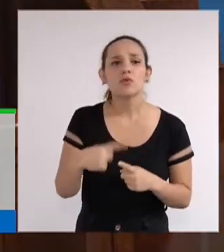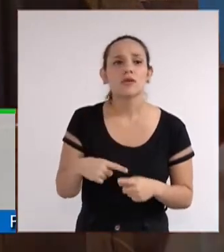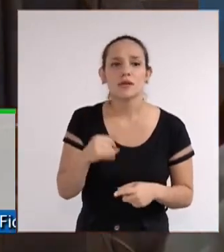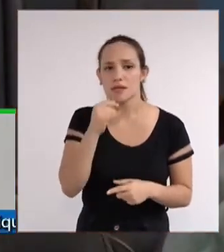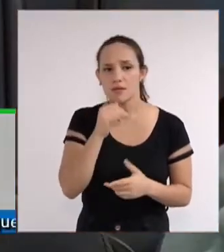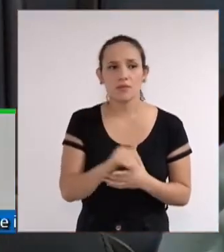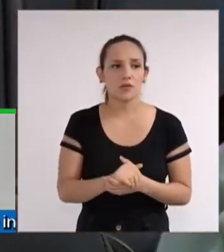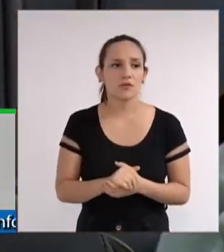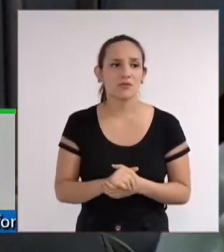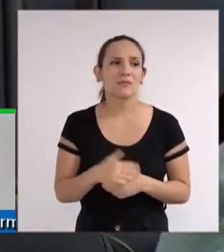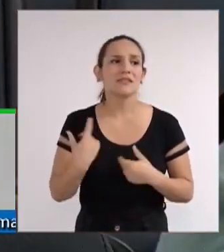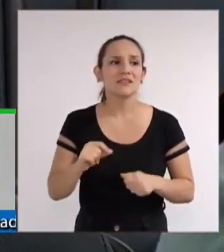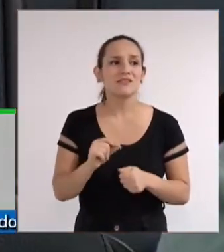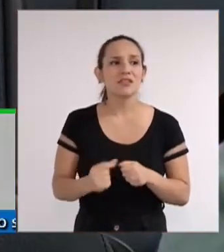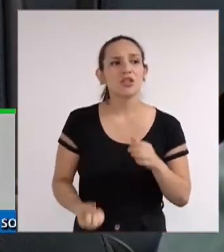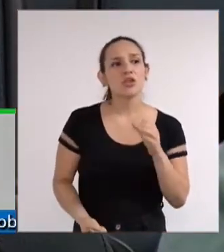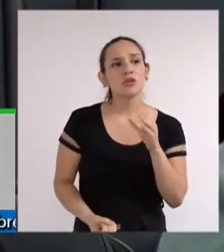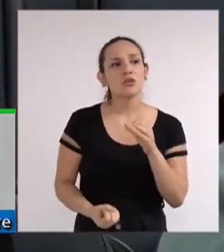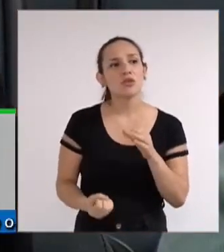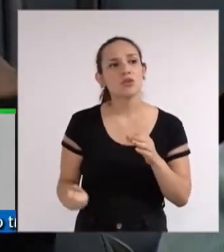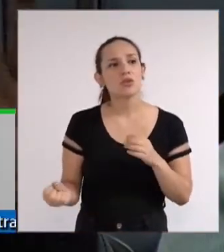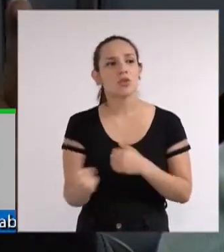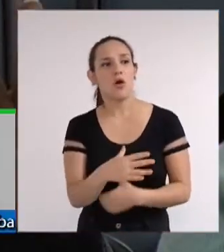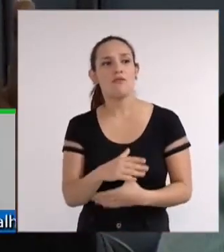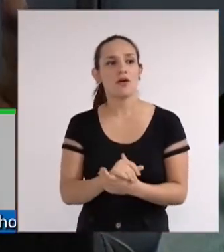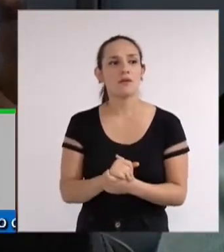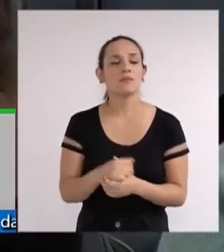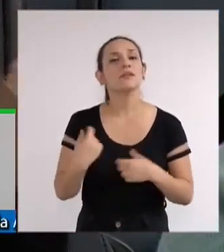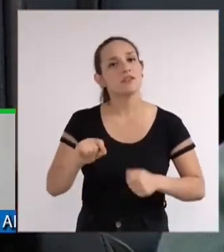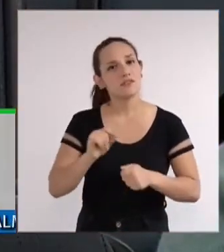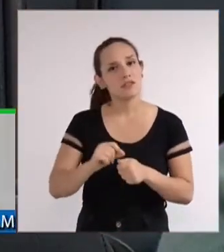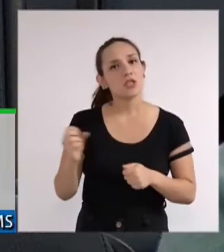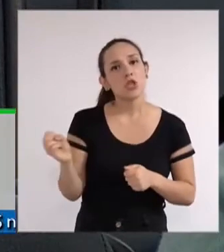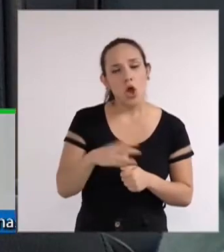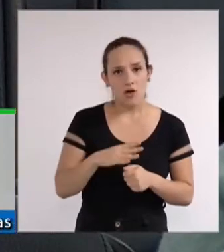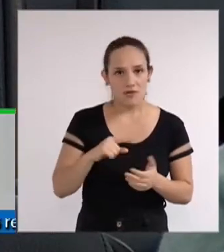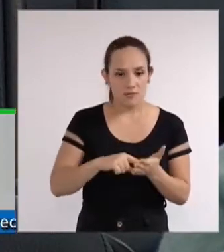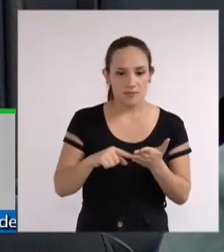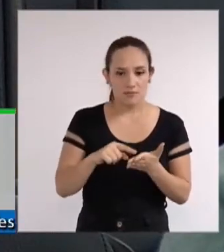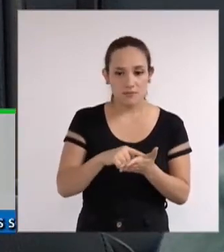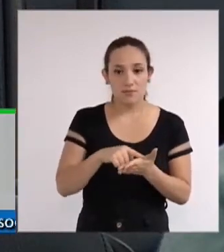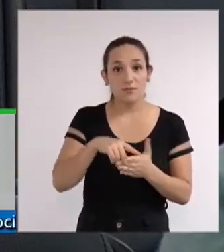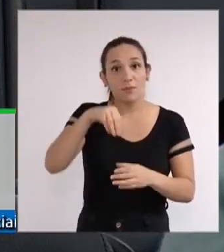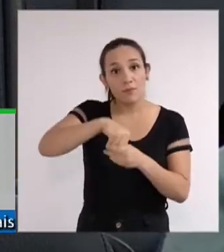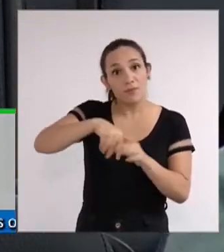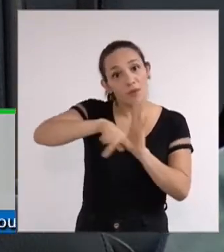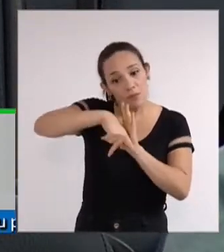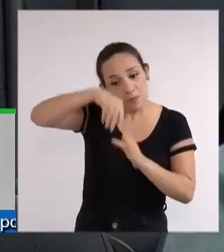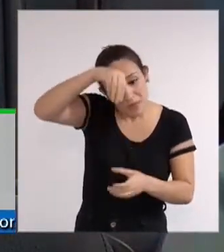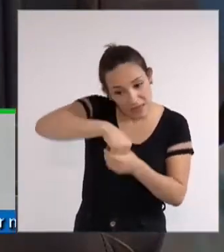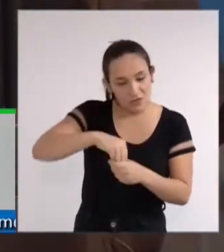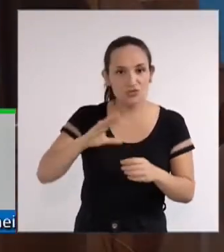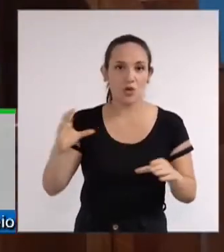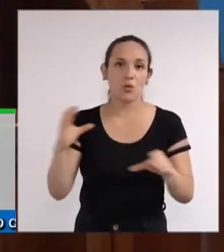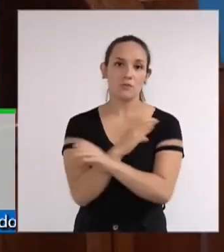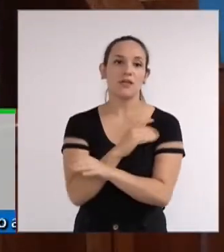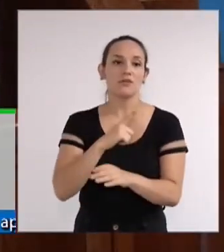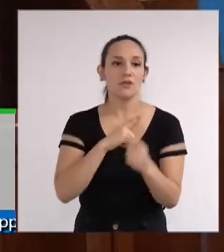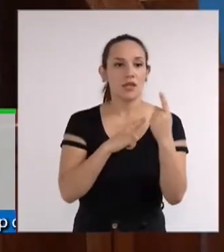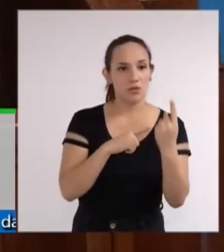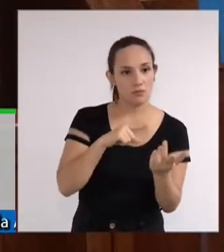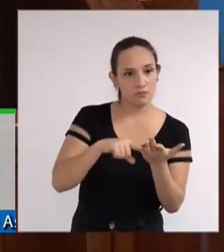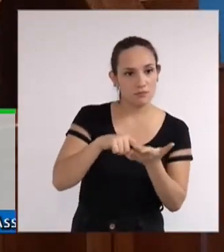produzir uma nova urna que tivesse em si mesma outra impressora para produzir o voto impresso.